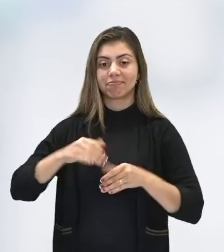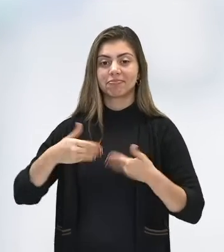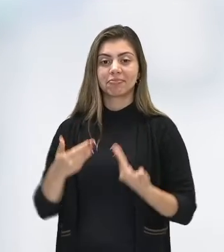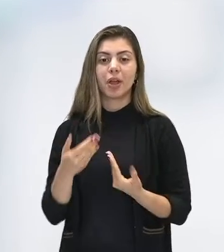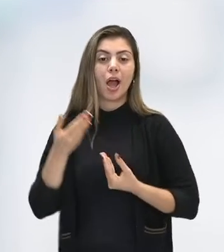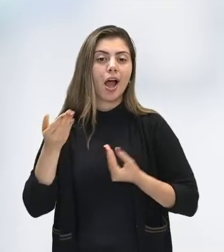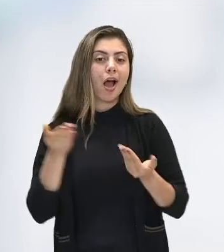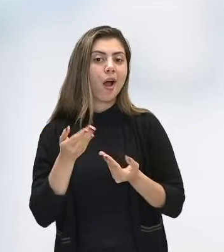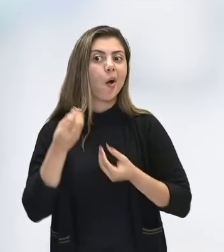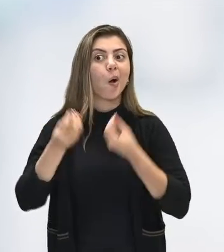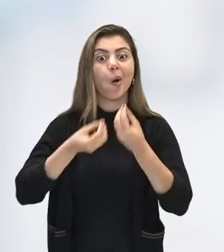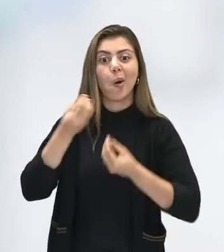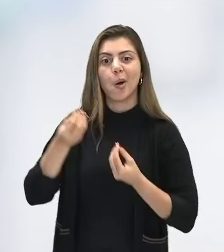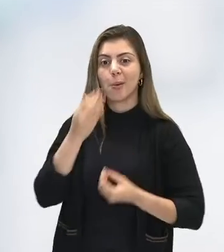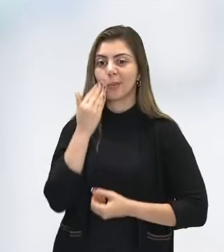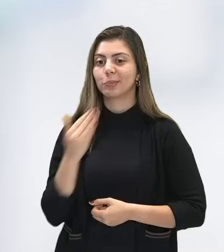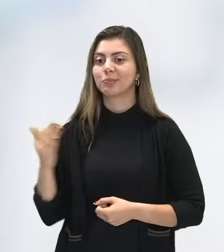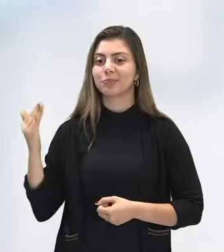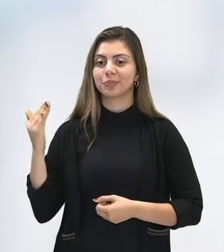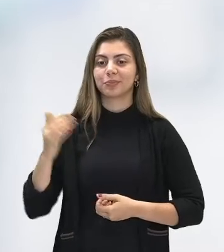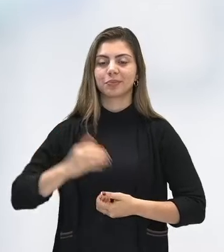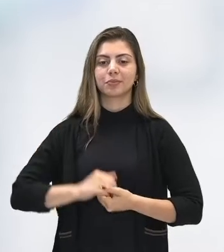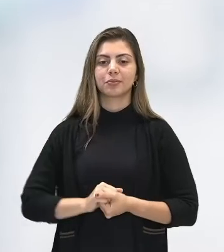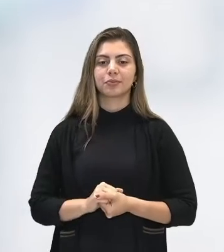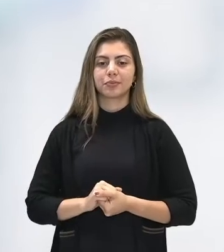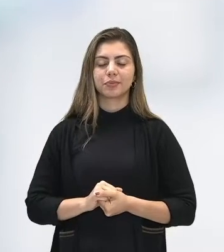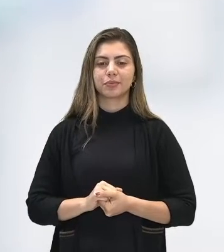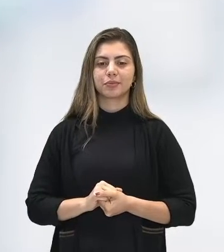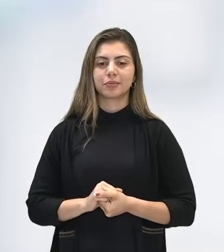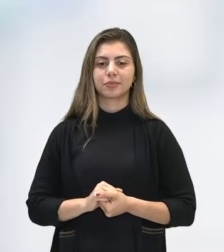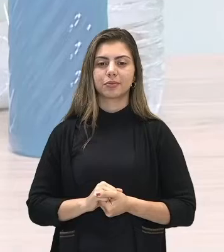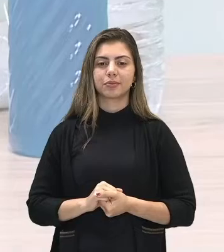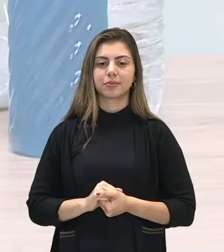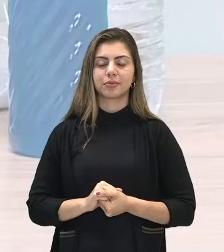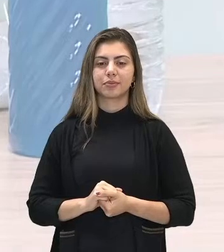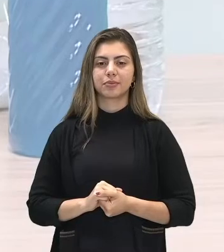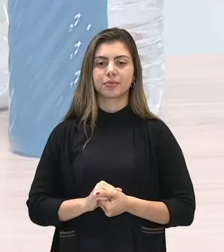agora vamos observar a reação.